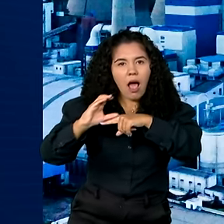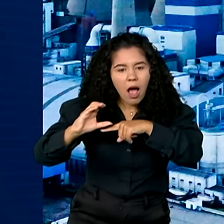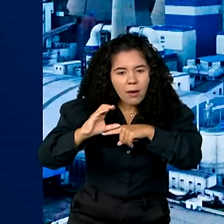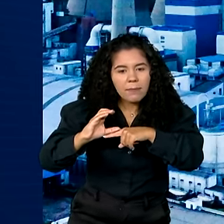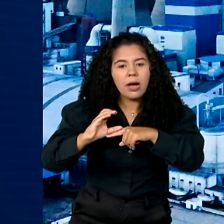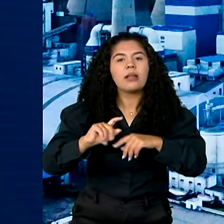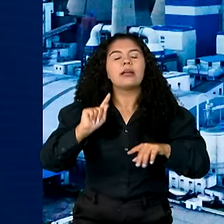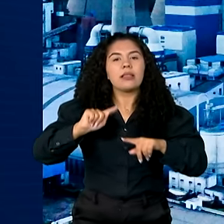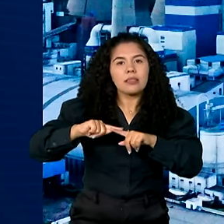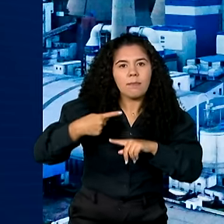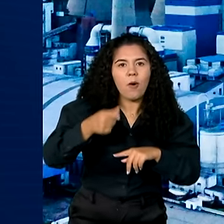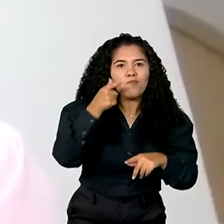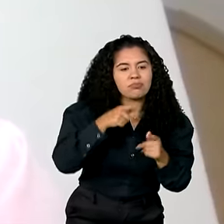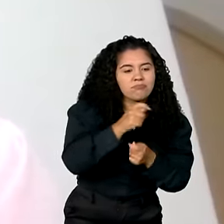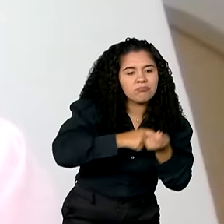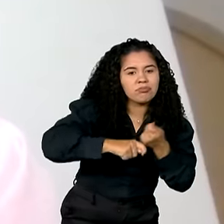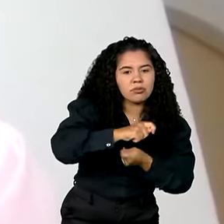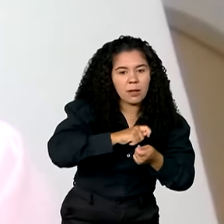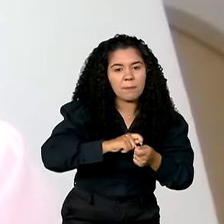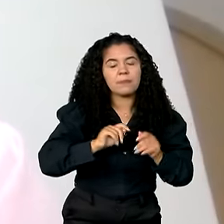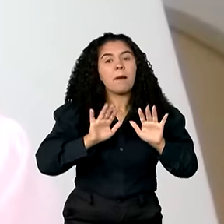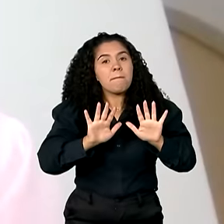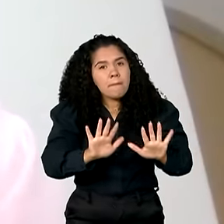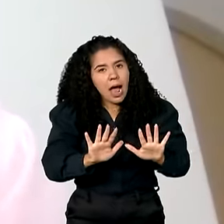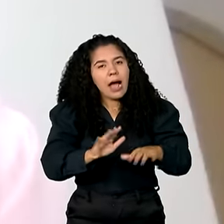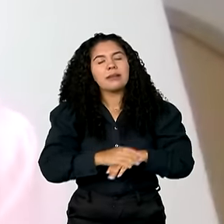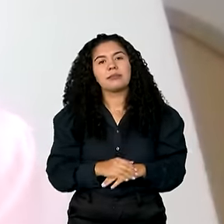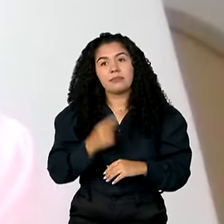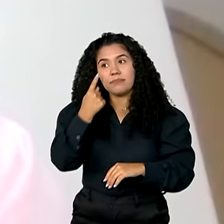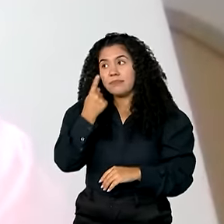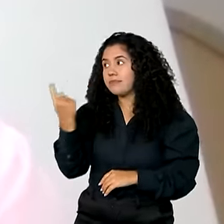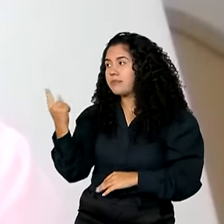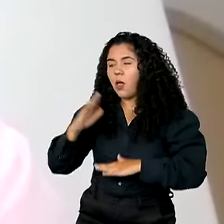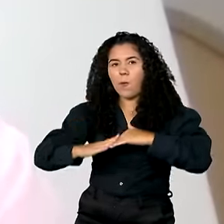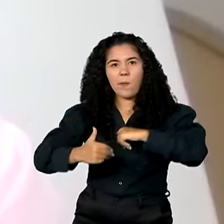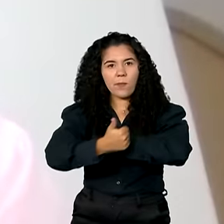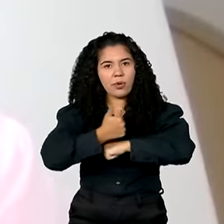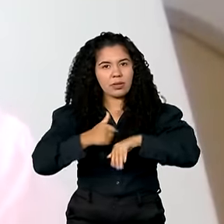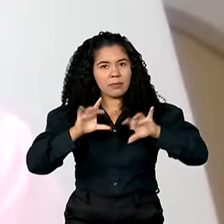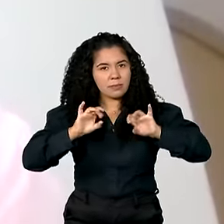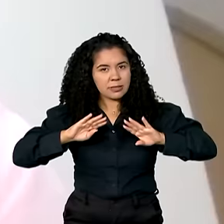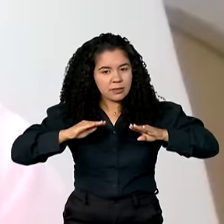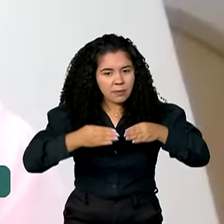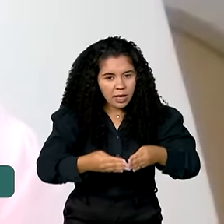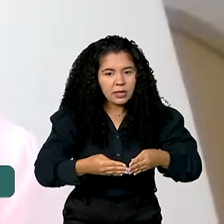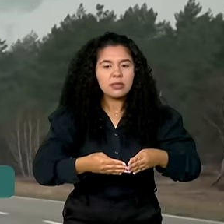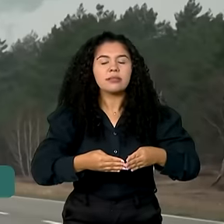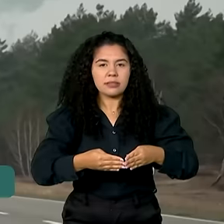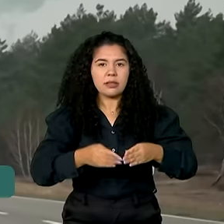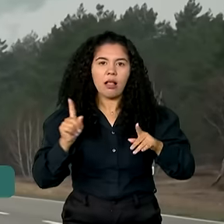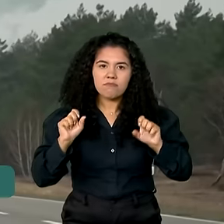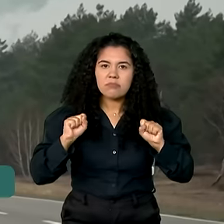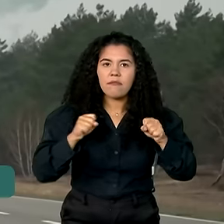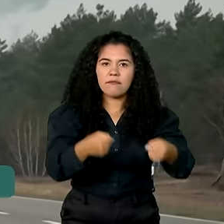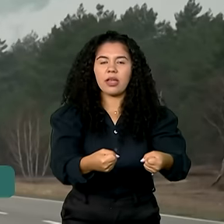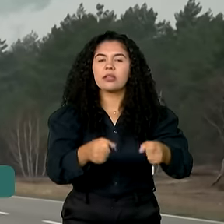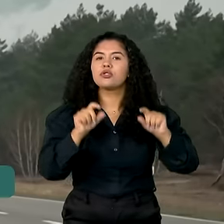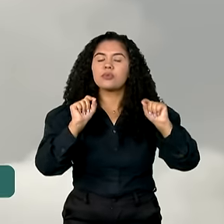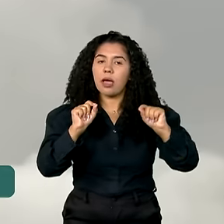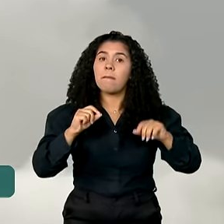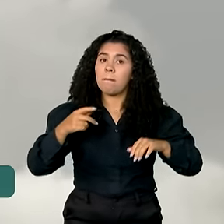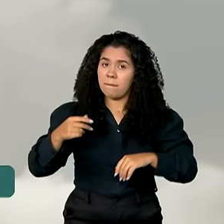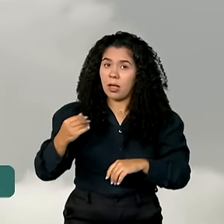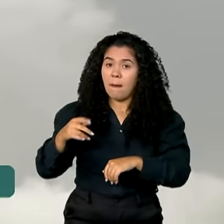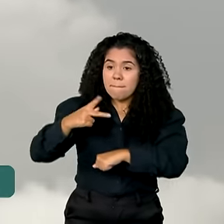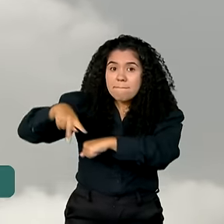ter valor econômico. Mas, como defende este especialista, mesmo com o mercado de carbono, é importante que os